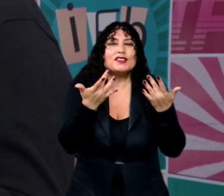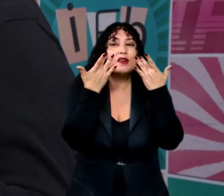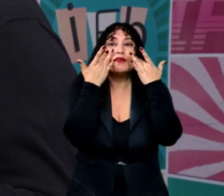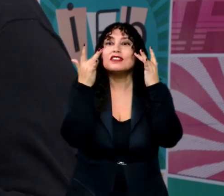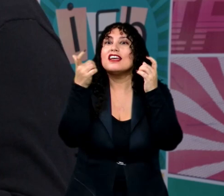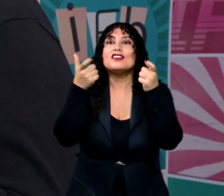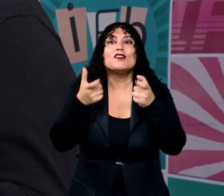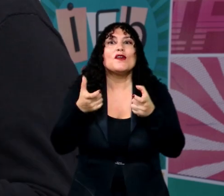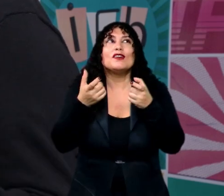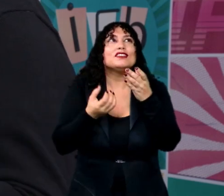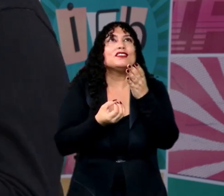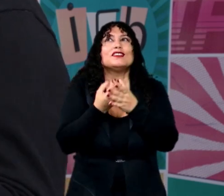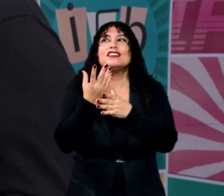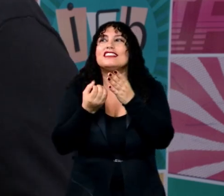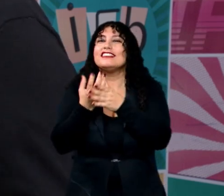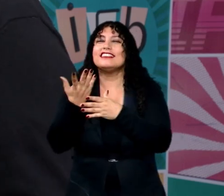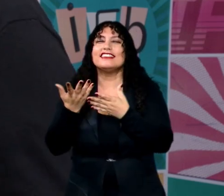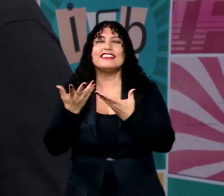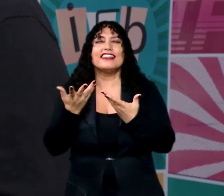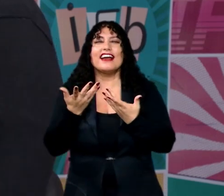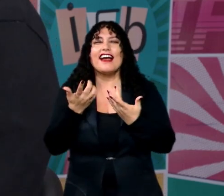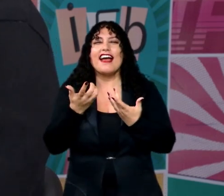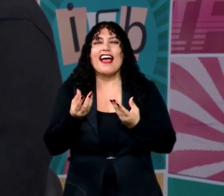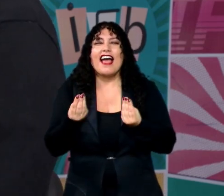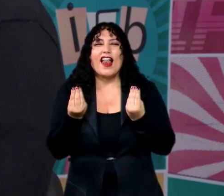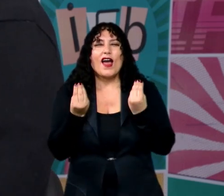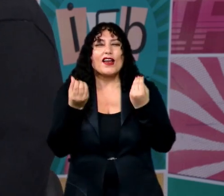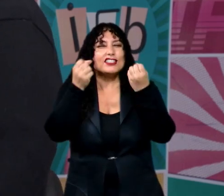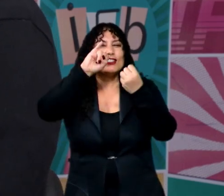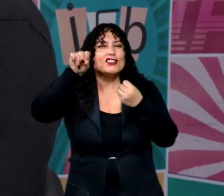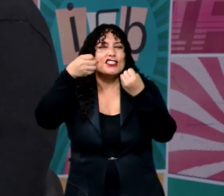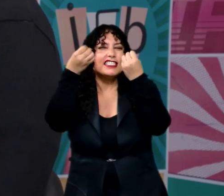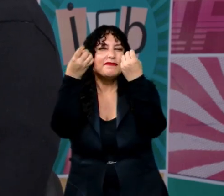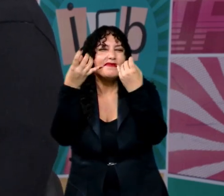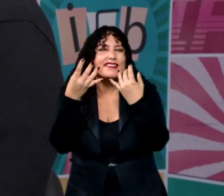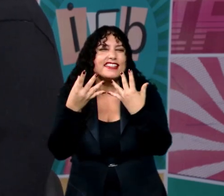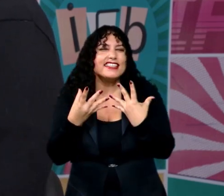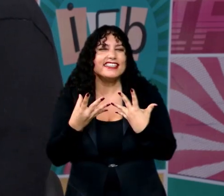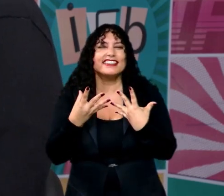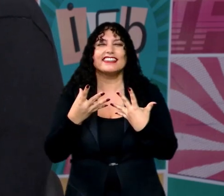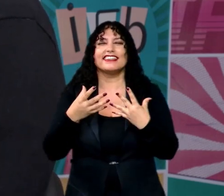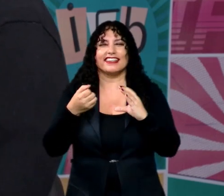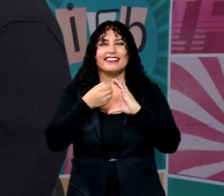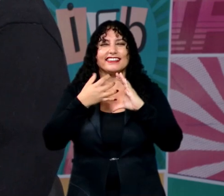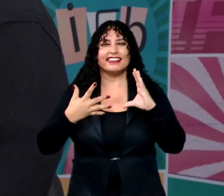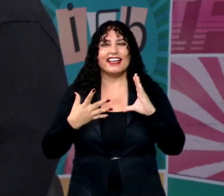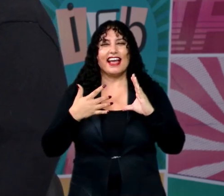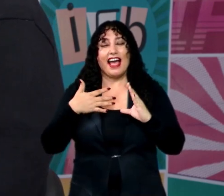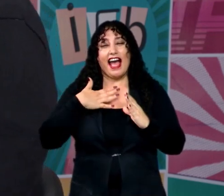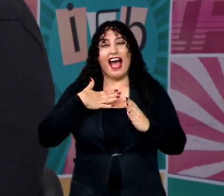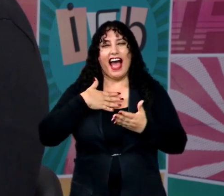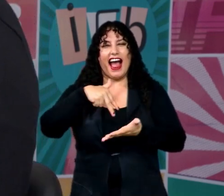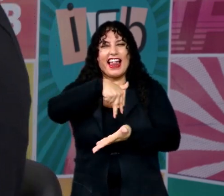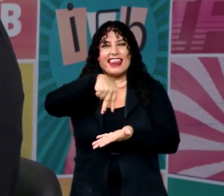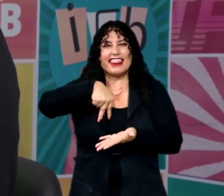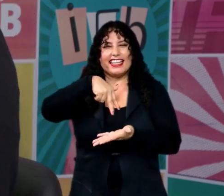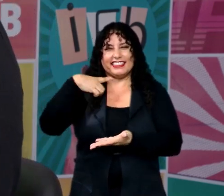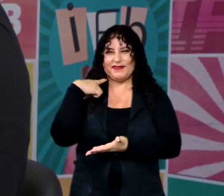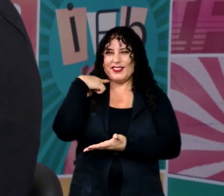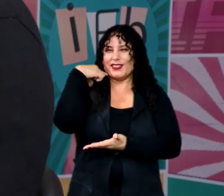onde vem, mas ela coloca isso como uma justificativa. Sim. Né? A dança me escolheu.